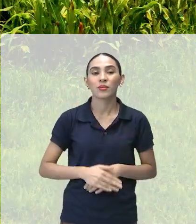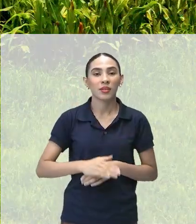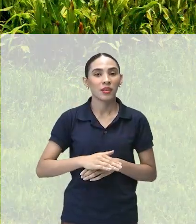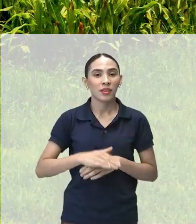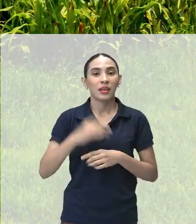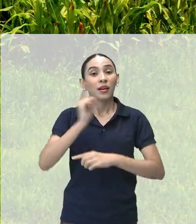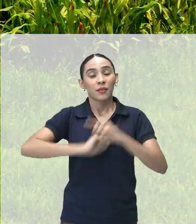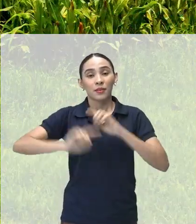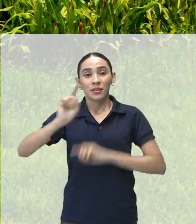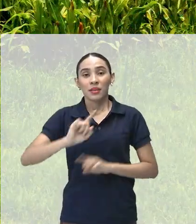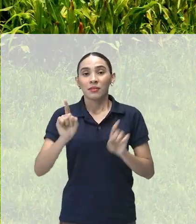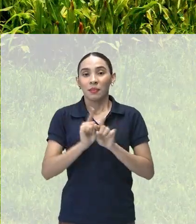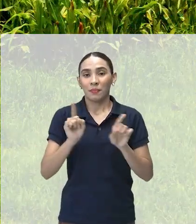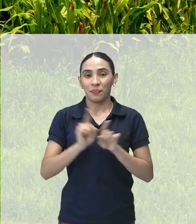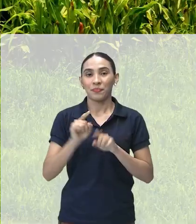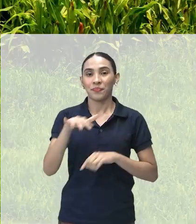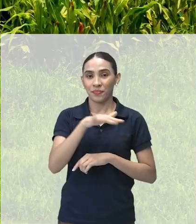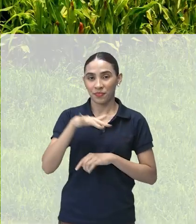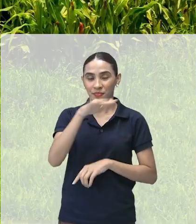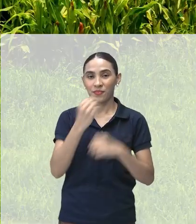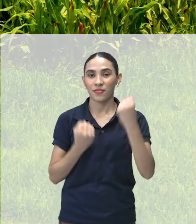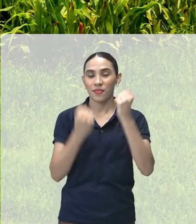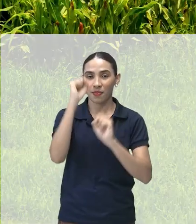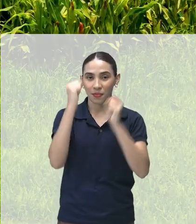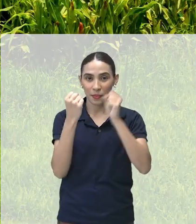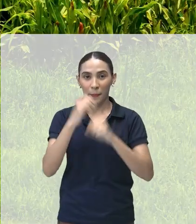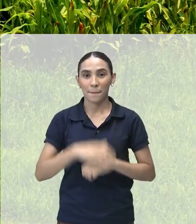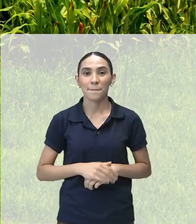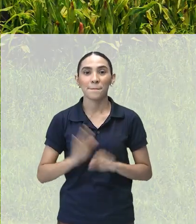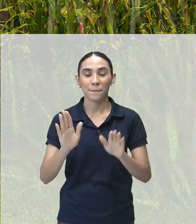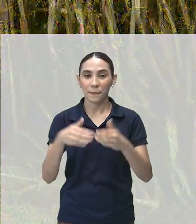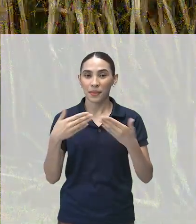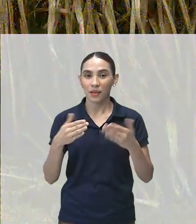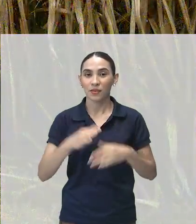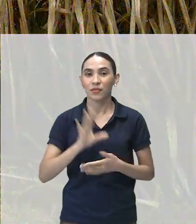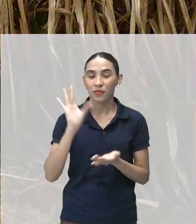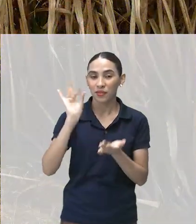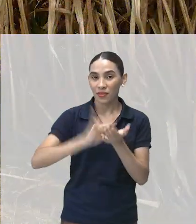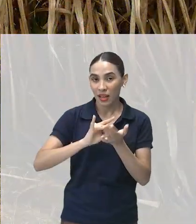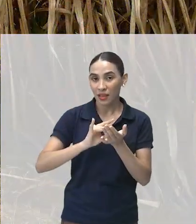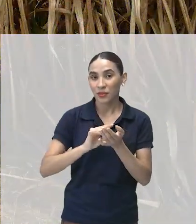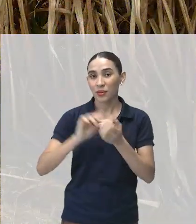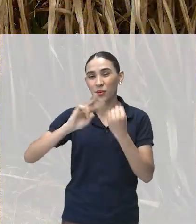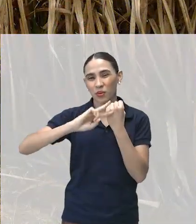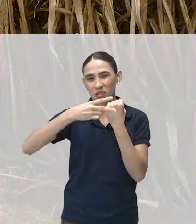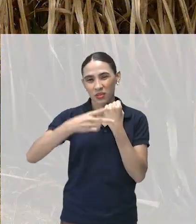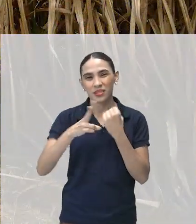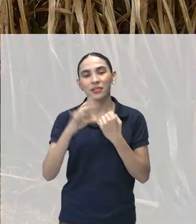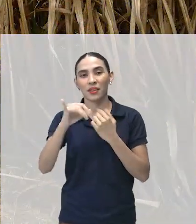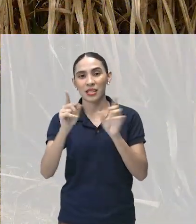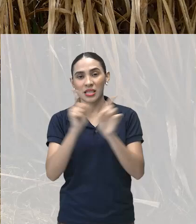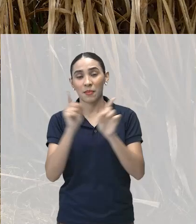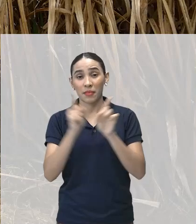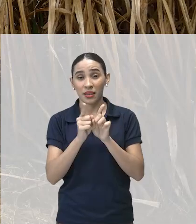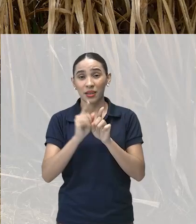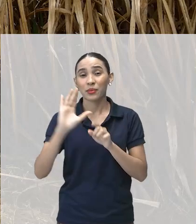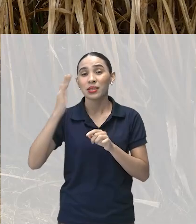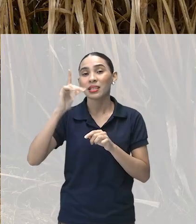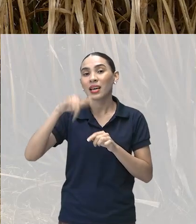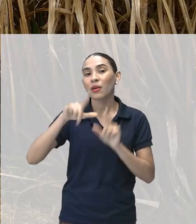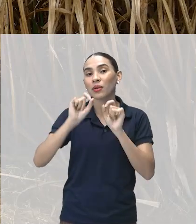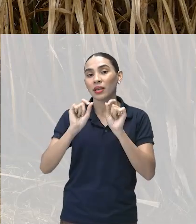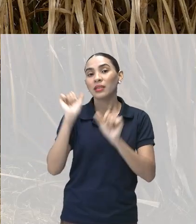essa evolução no setor agrícola, tá? Então, uma das consequências que acabam ocorrendo são